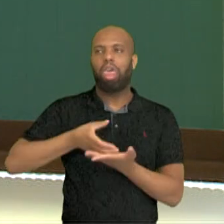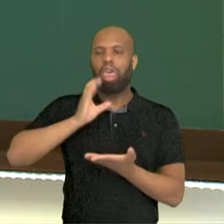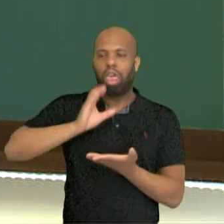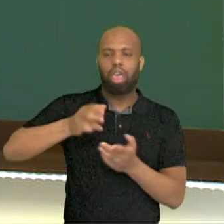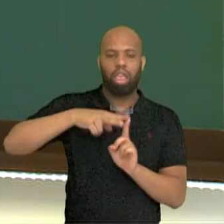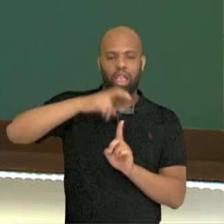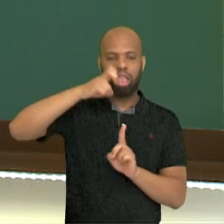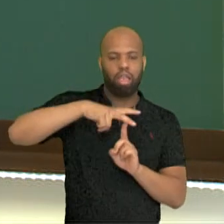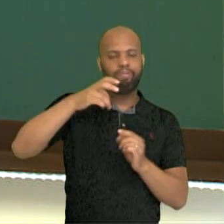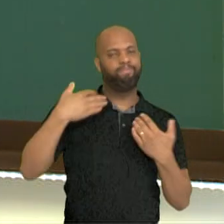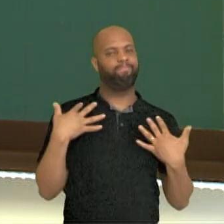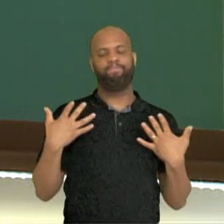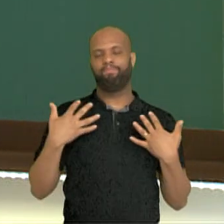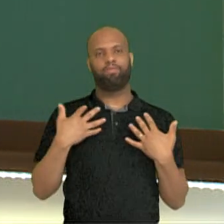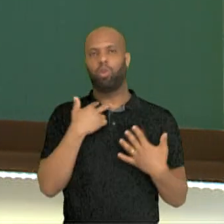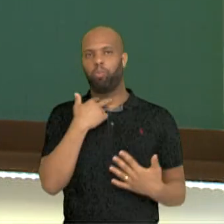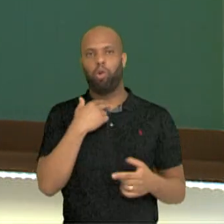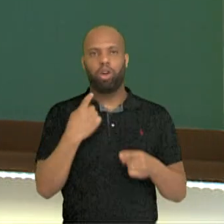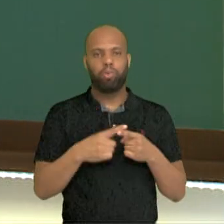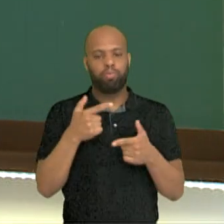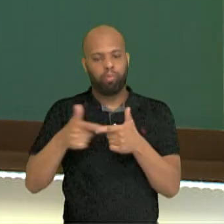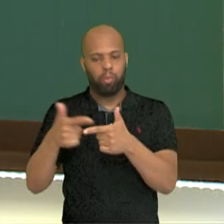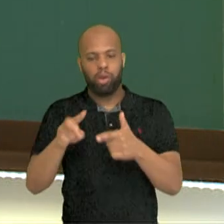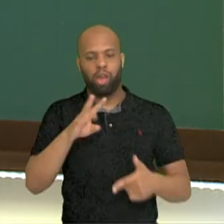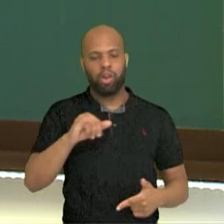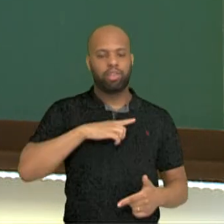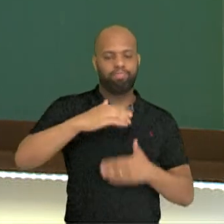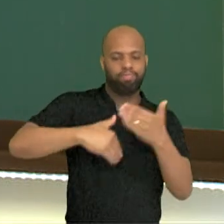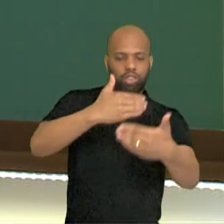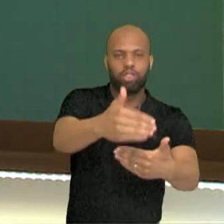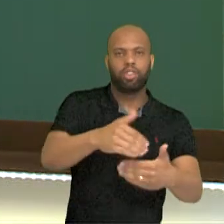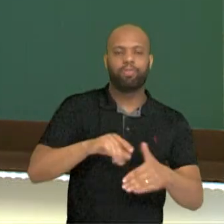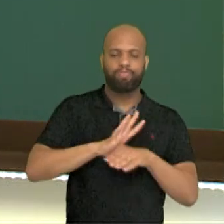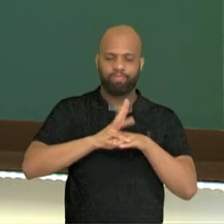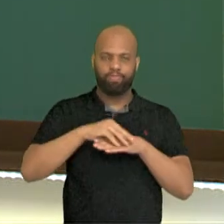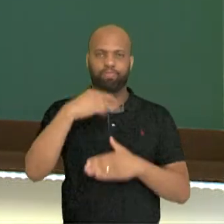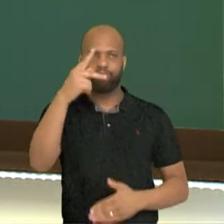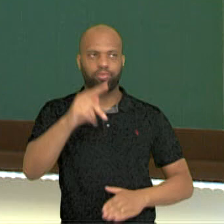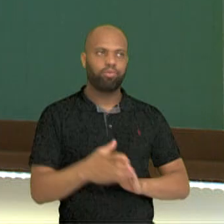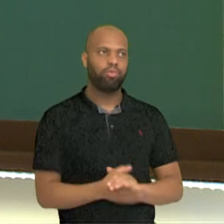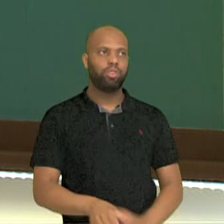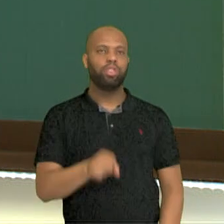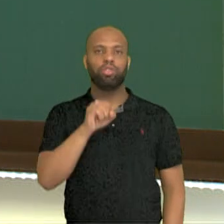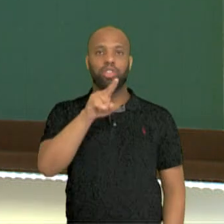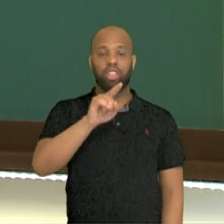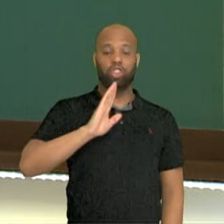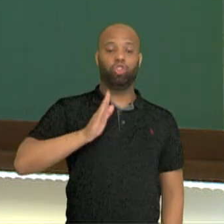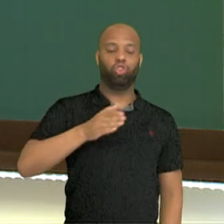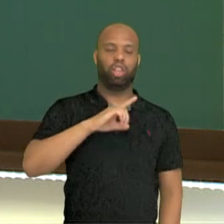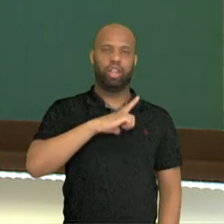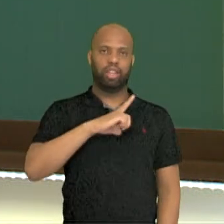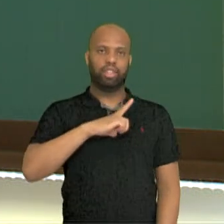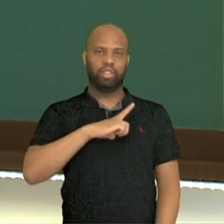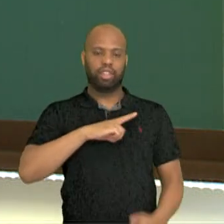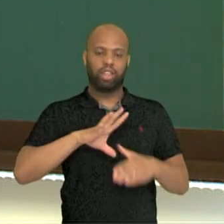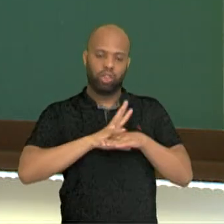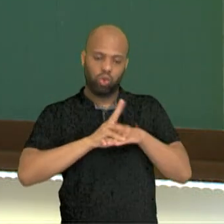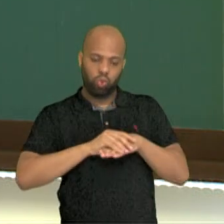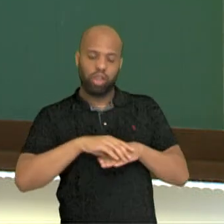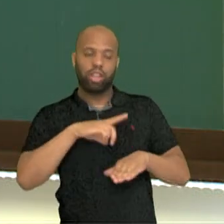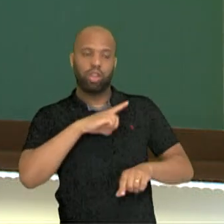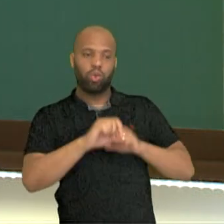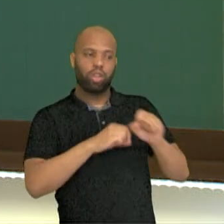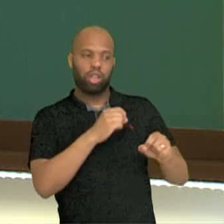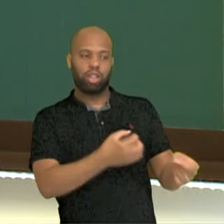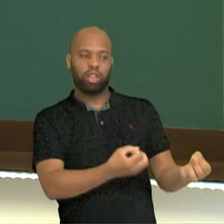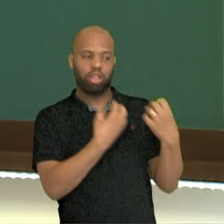minha casa. Não pode, porque isso é um problema, isso vai desenvolver a doença em você, ó. Se você tem a doença, educação e